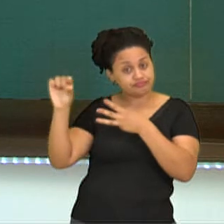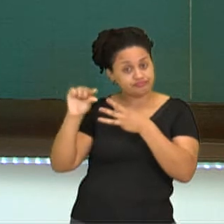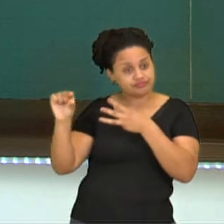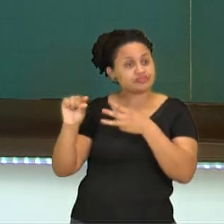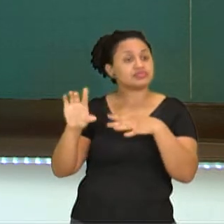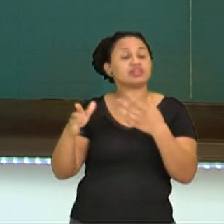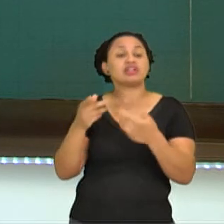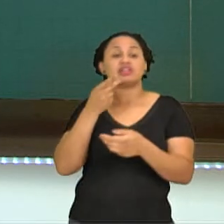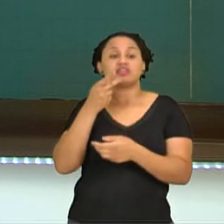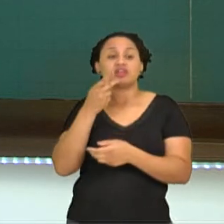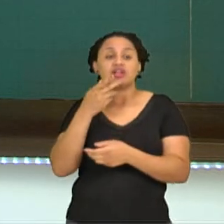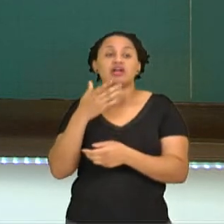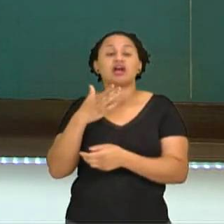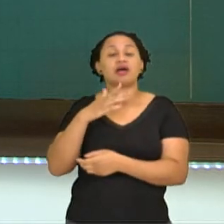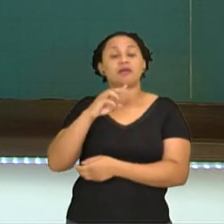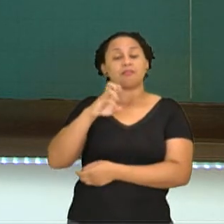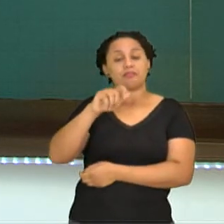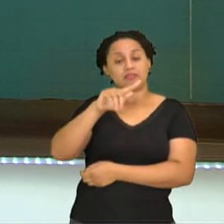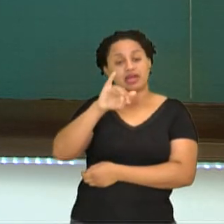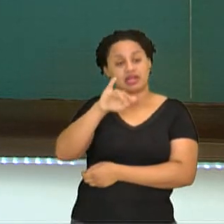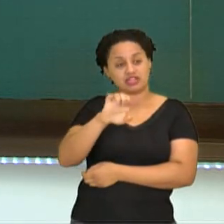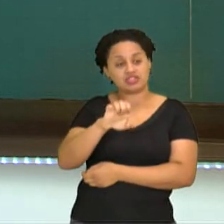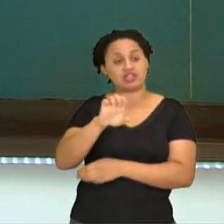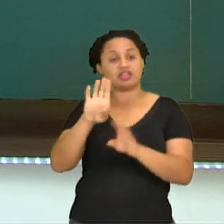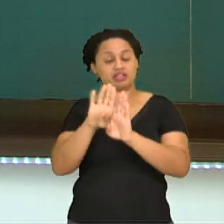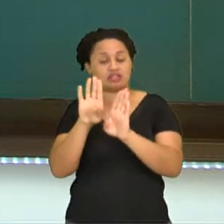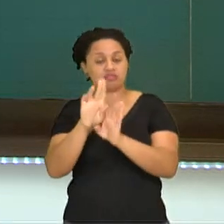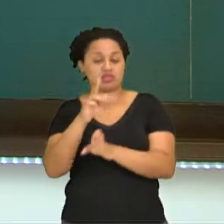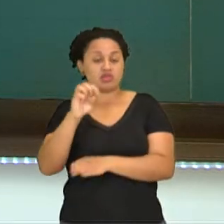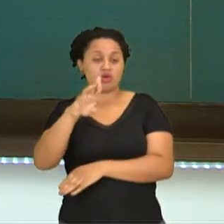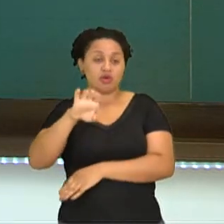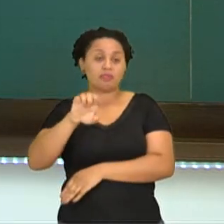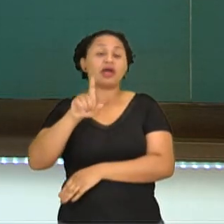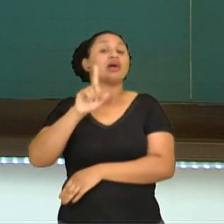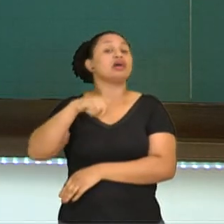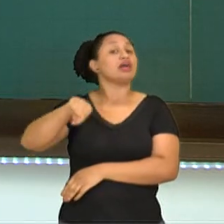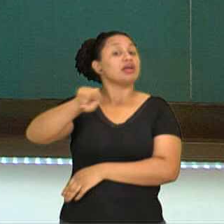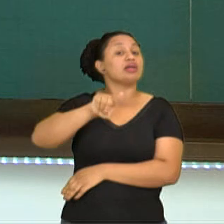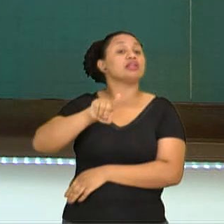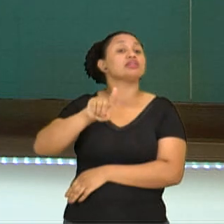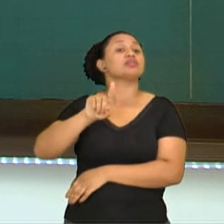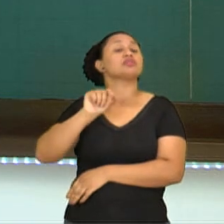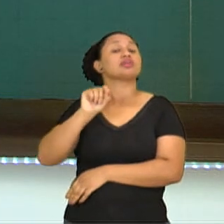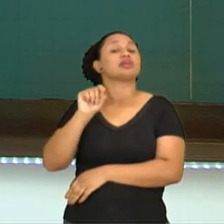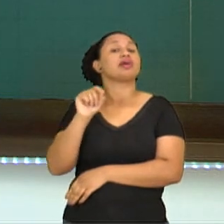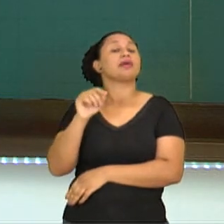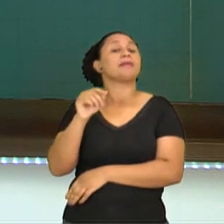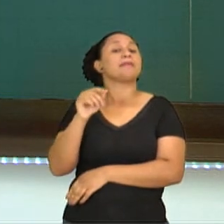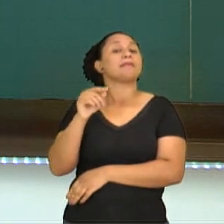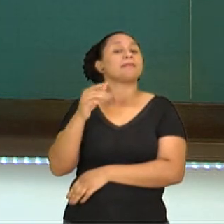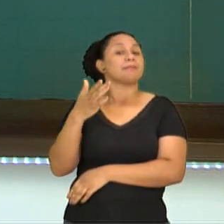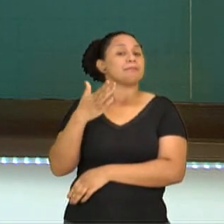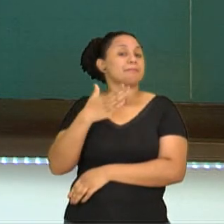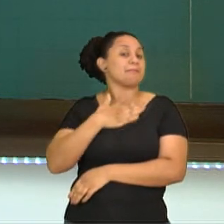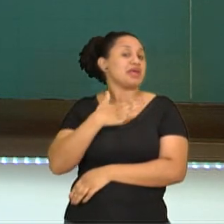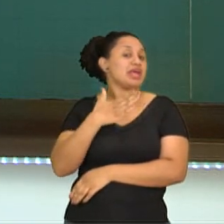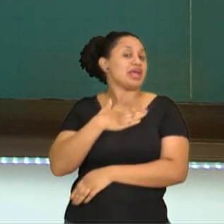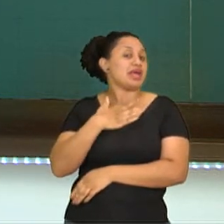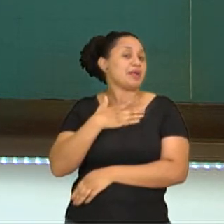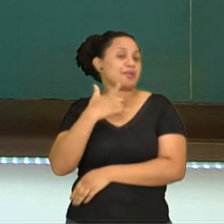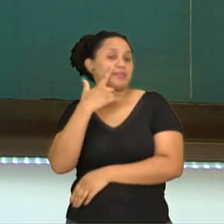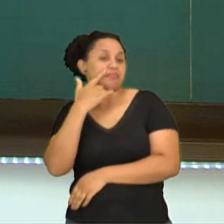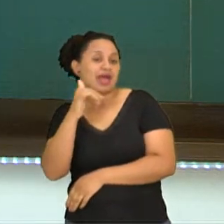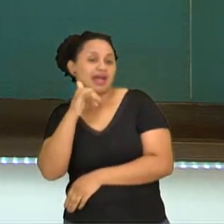está dizendo Marge and Homer are parents, são os